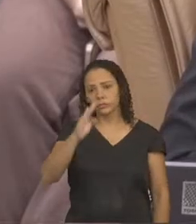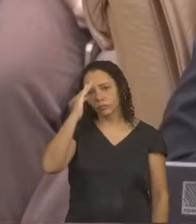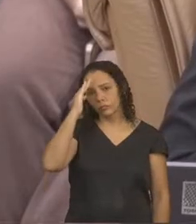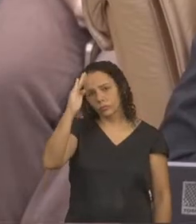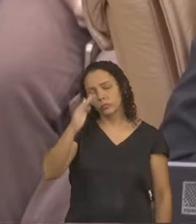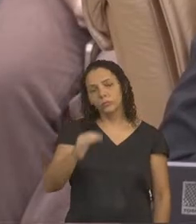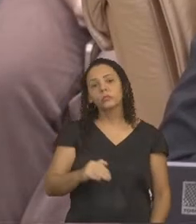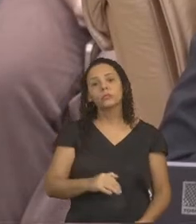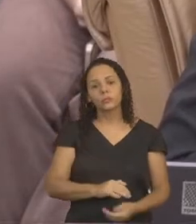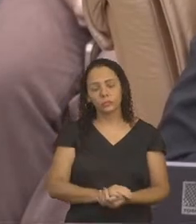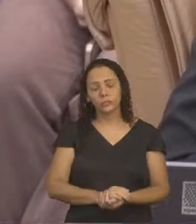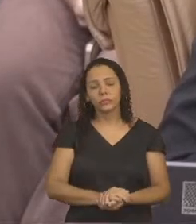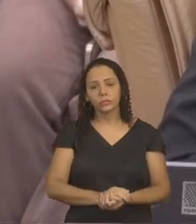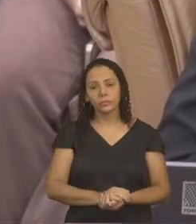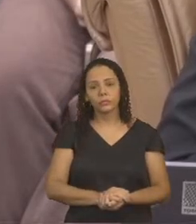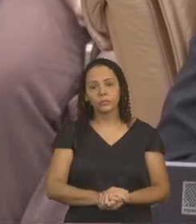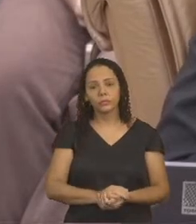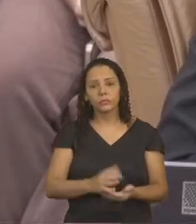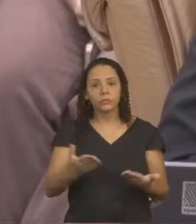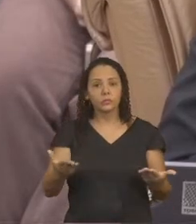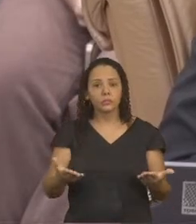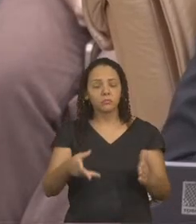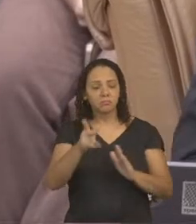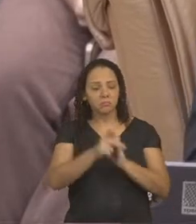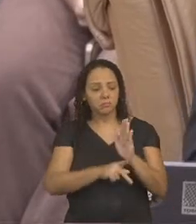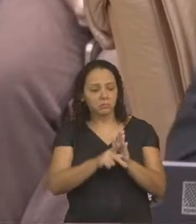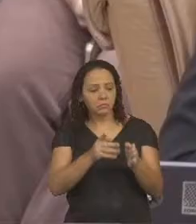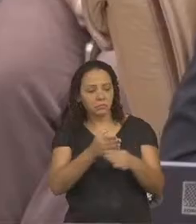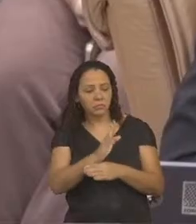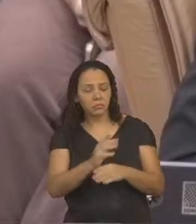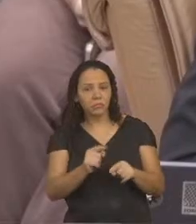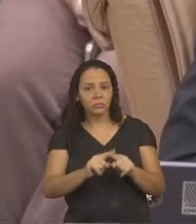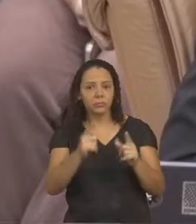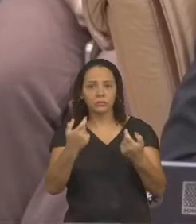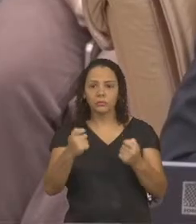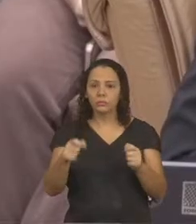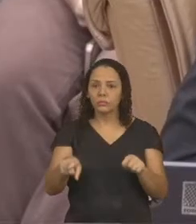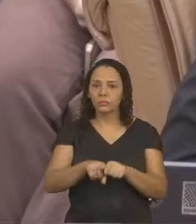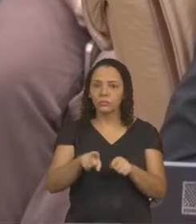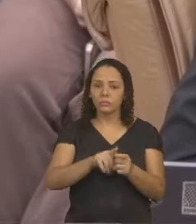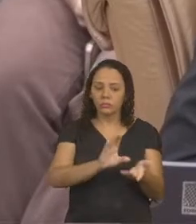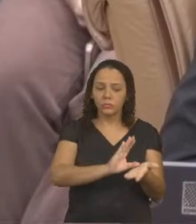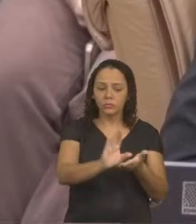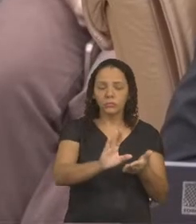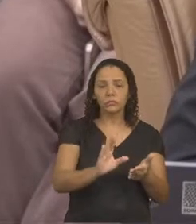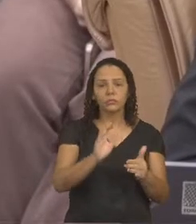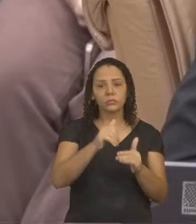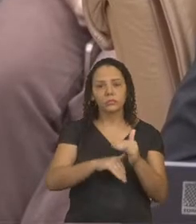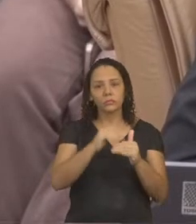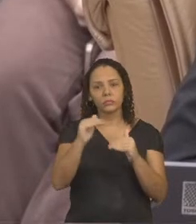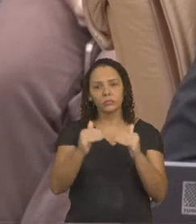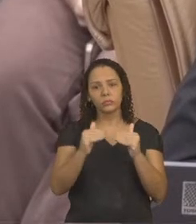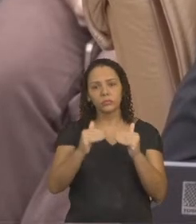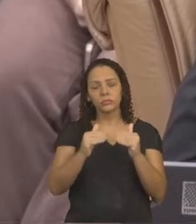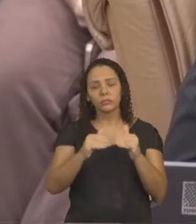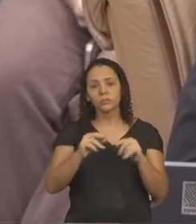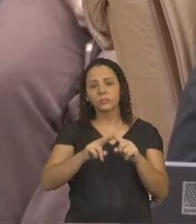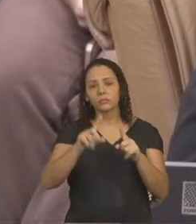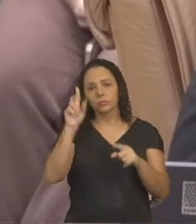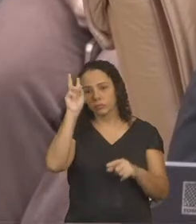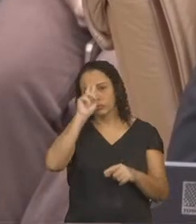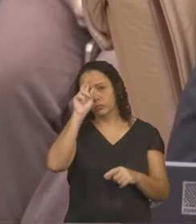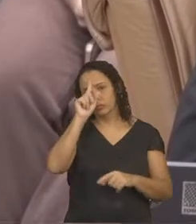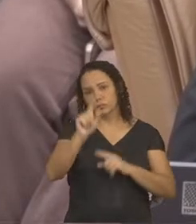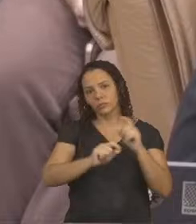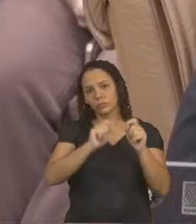financiamento das atividades delas. Então, não adianta a gente aprovar esse projeto e não executar as emendas. Eu voto favorável ao projeto, mas eu lembro que, se